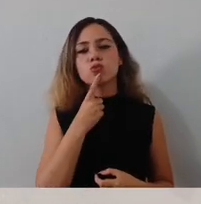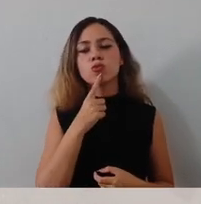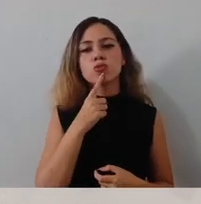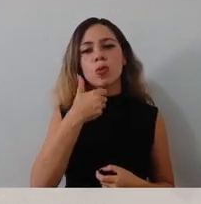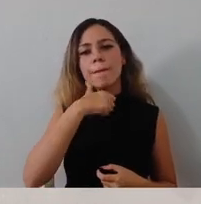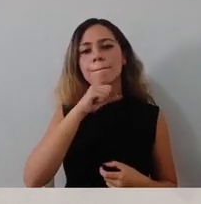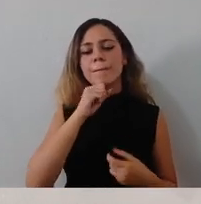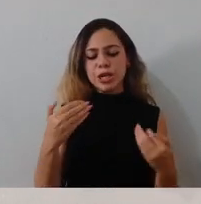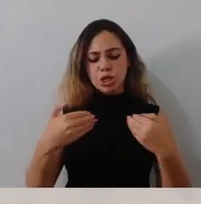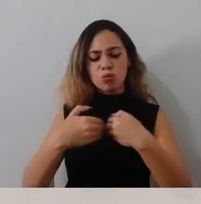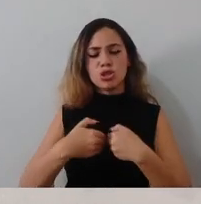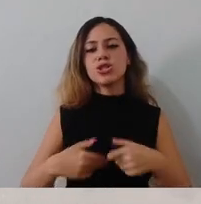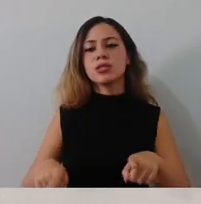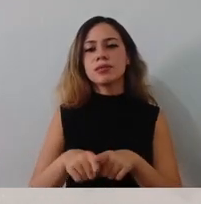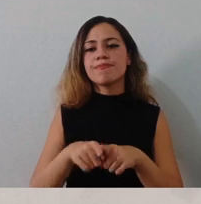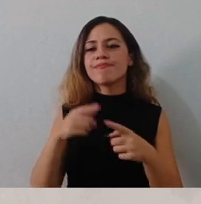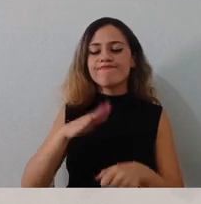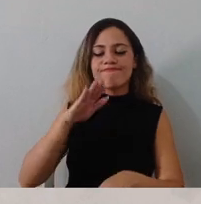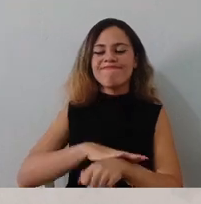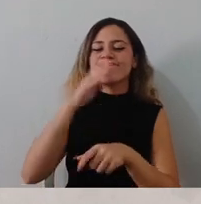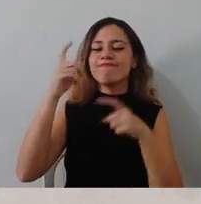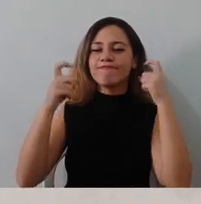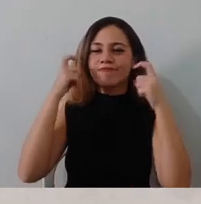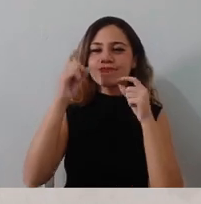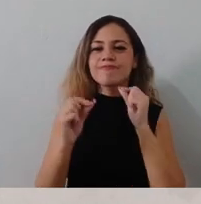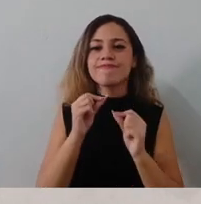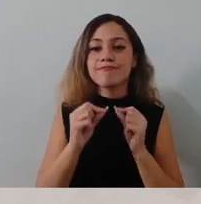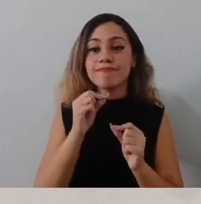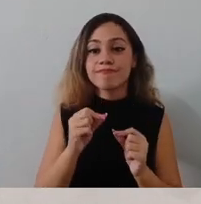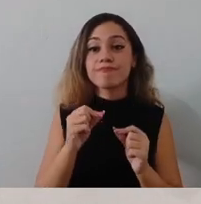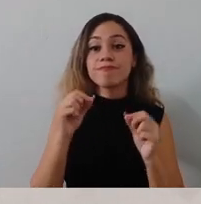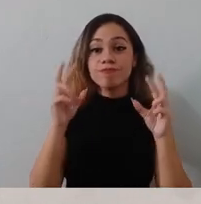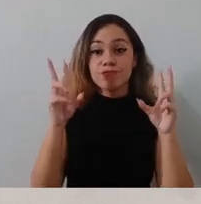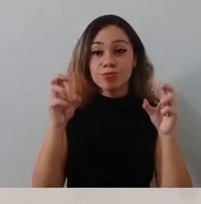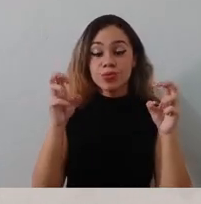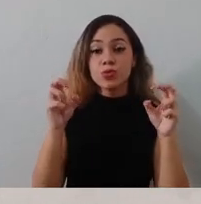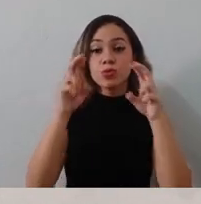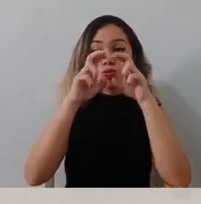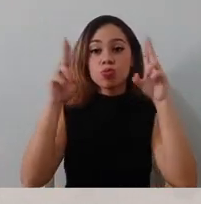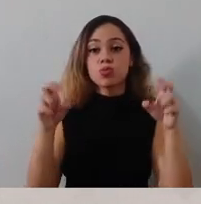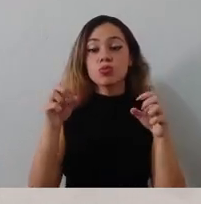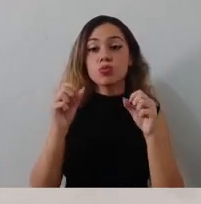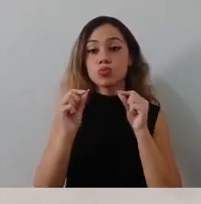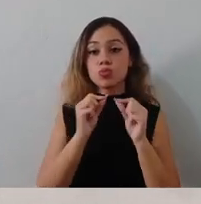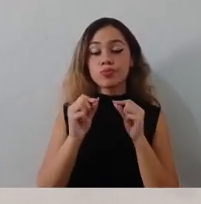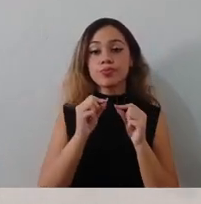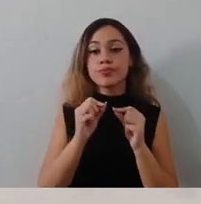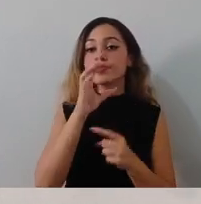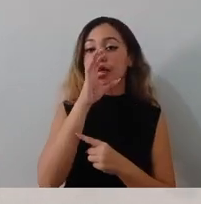na cidade do Rio de Janeiro, e a principal preocupação dessas mães é com essa questão mesmo. O